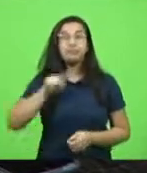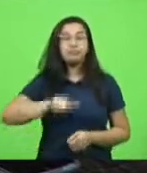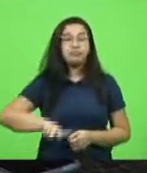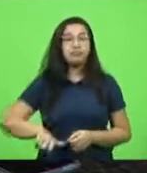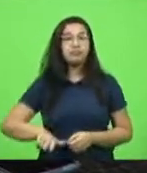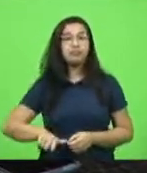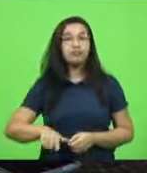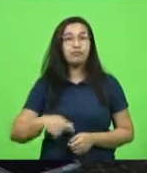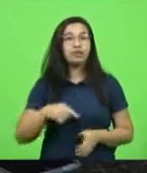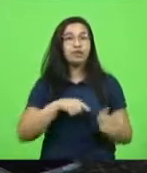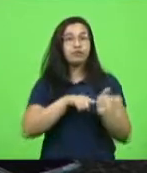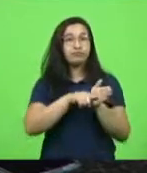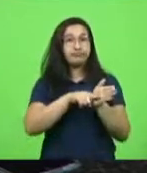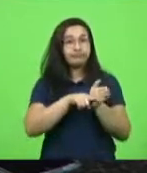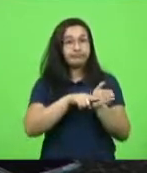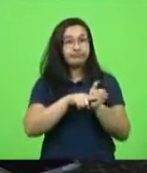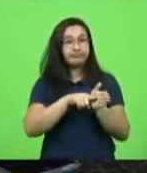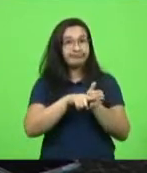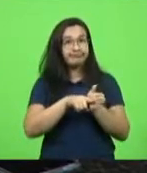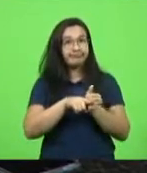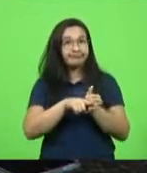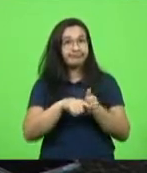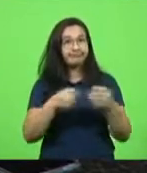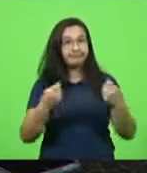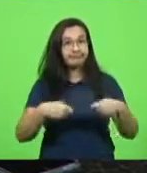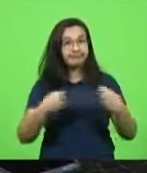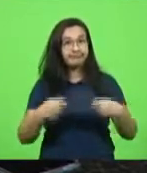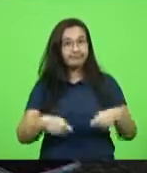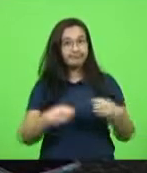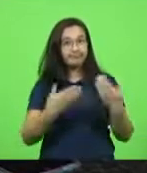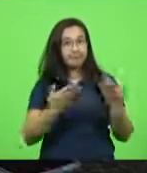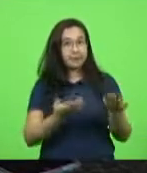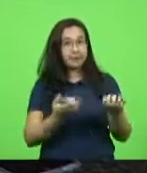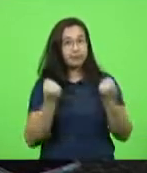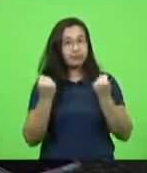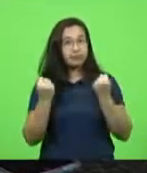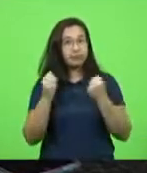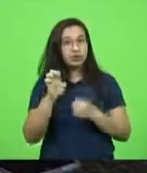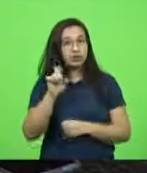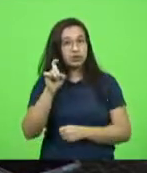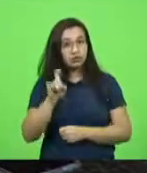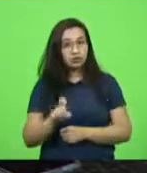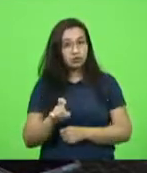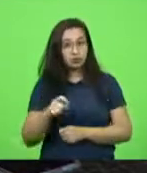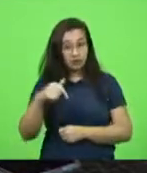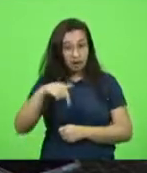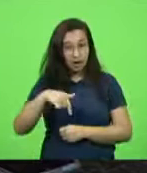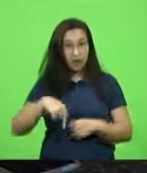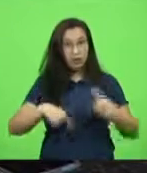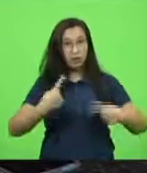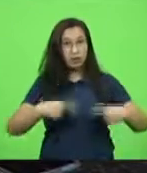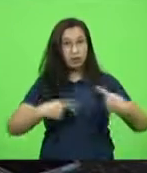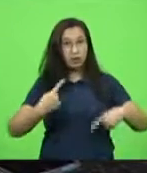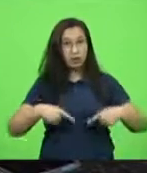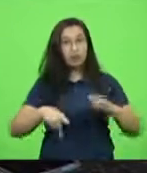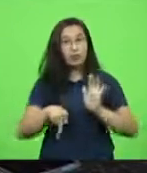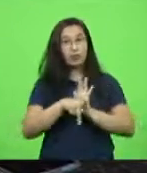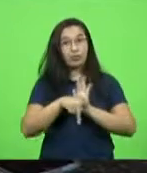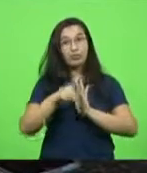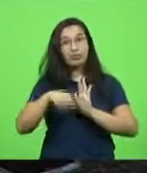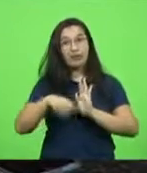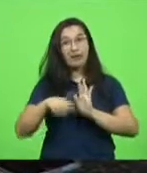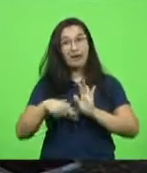é a fiscalização do Poder Executivo estamos aqui para isso não podemos nos esquecer disso